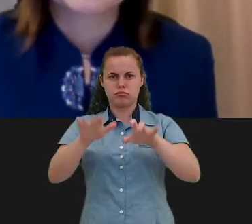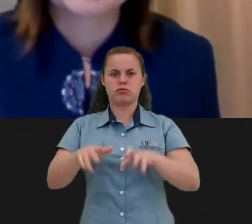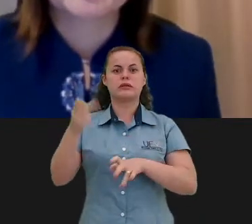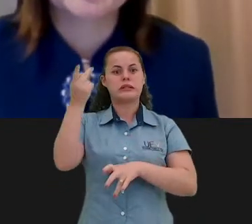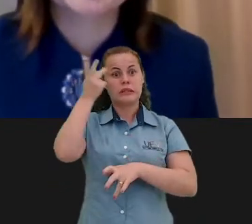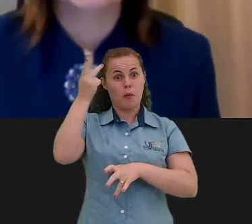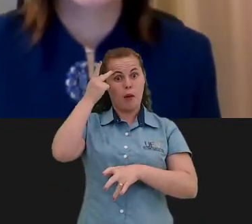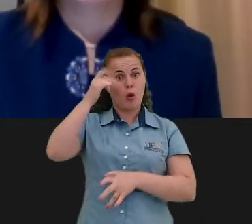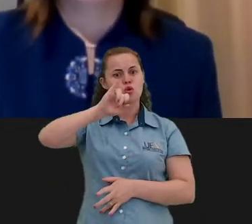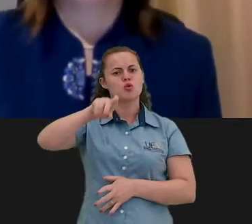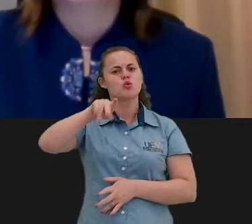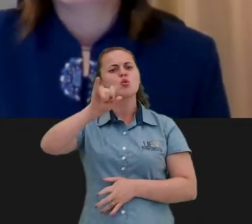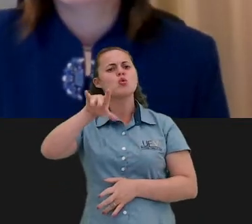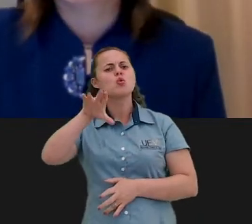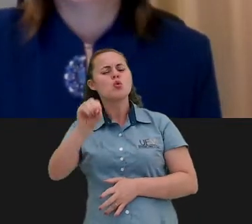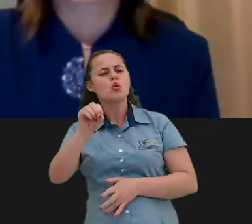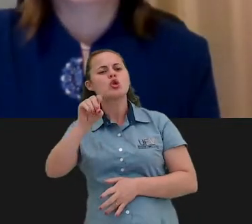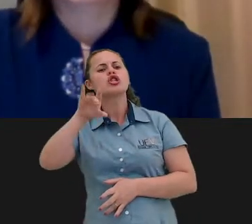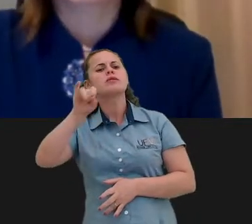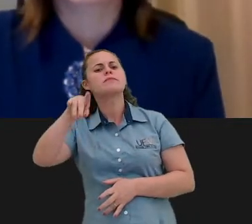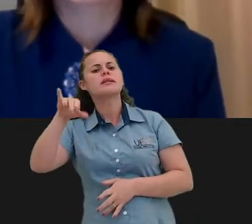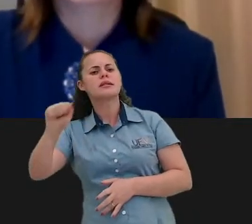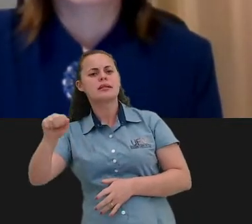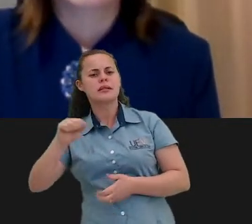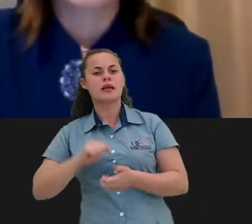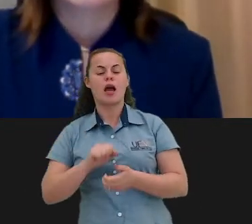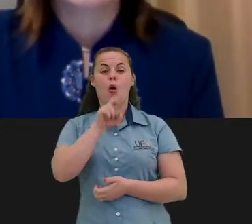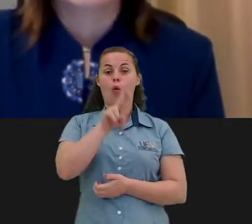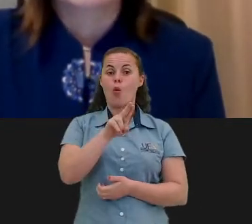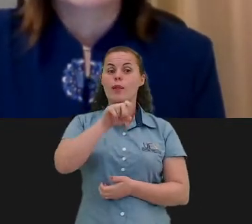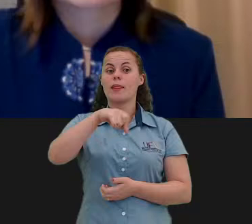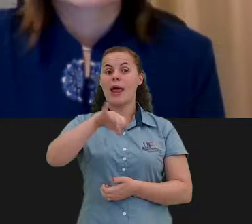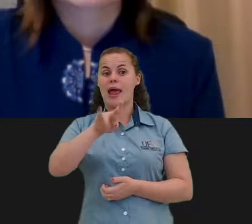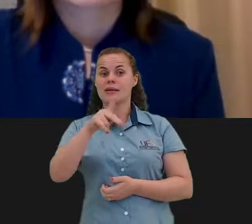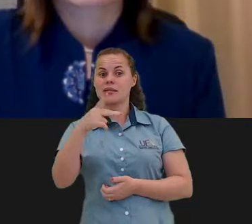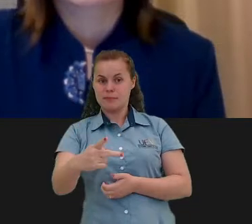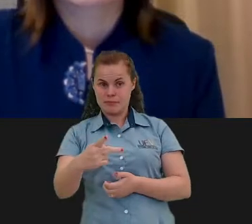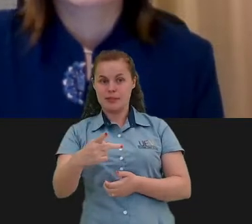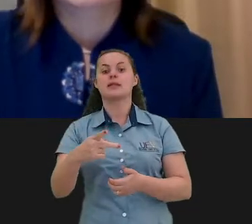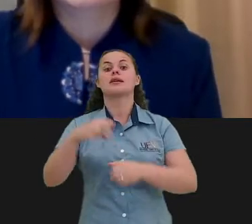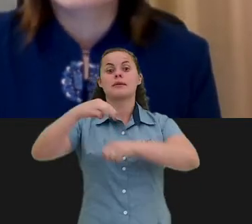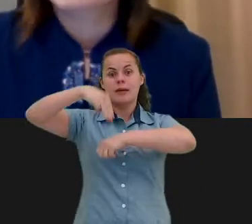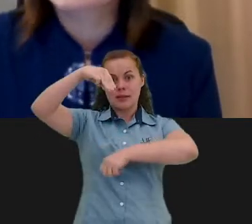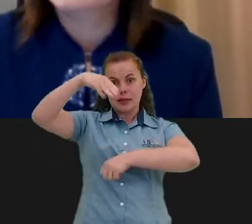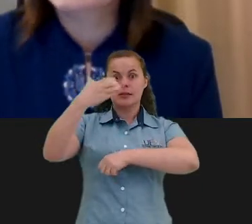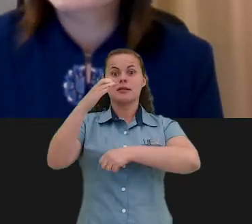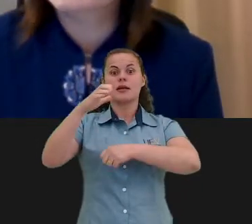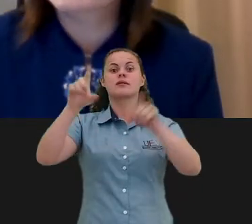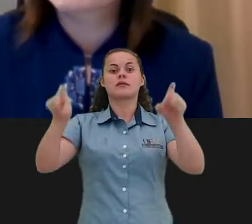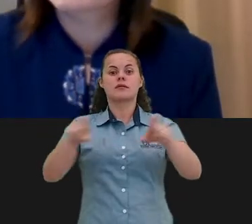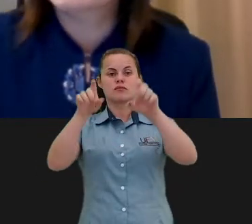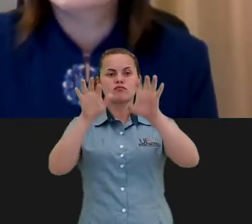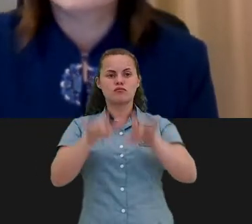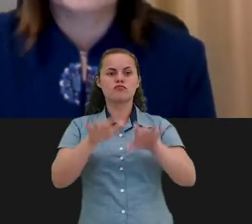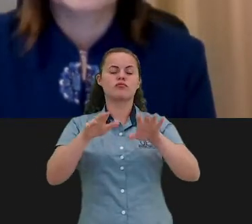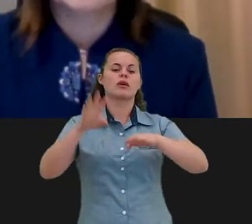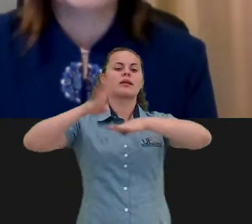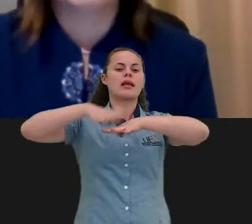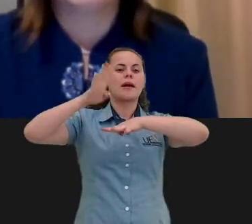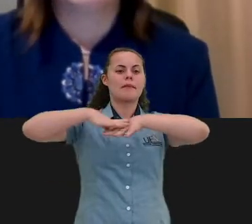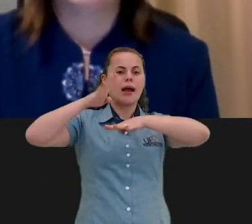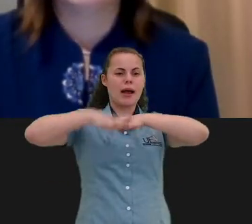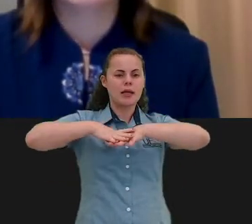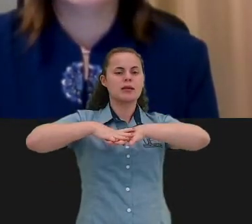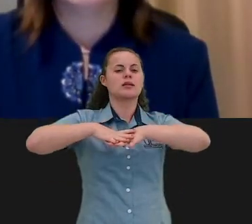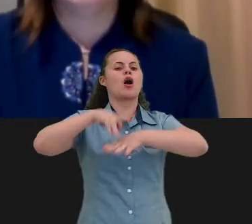Mesquita Filho, a Unesp, e mestrado e doutorado em Ciência da Computação e Matemática Computacional pela Universidade de São